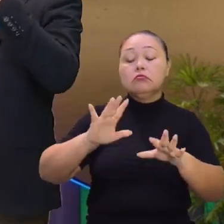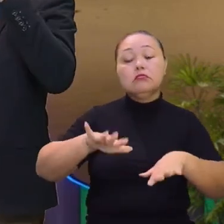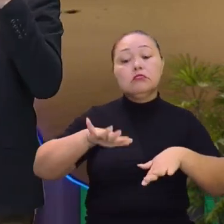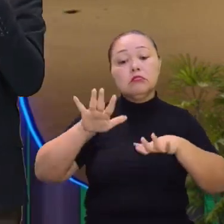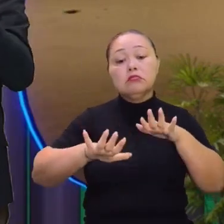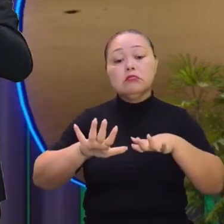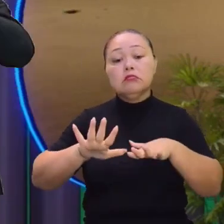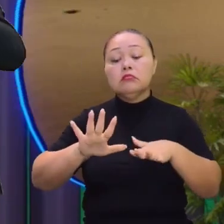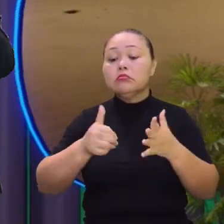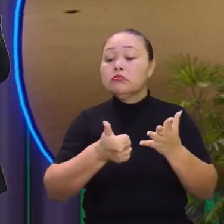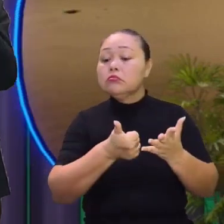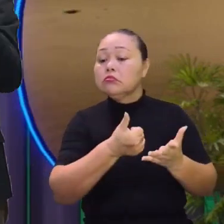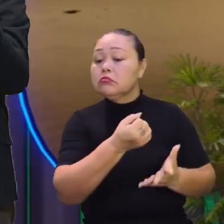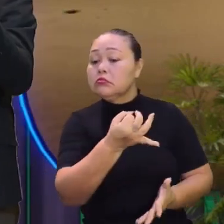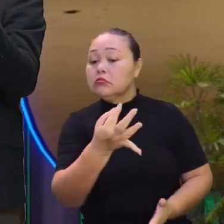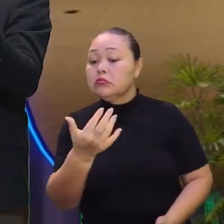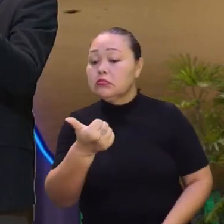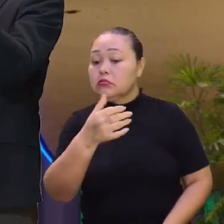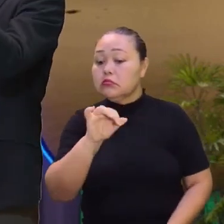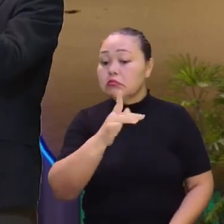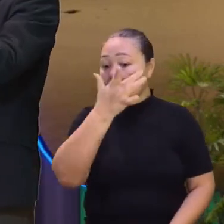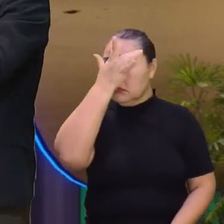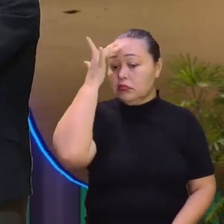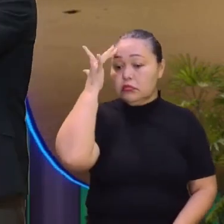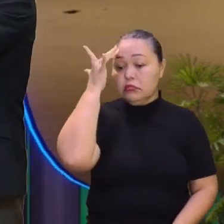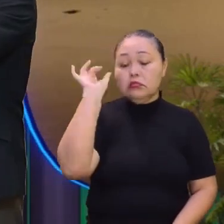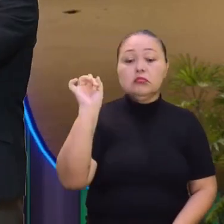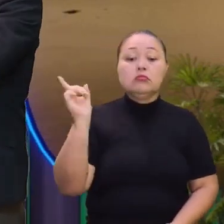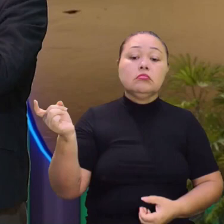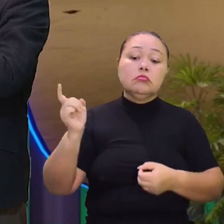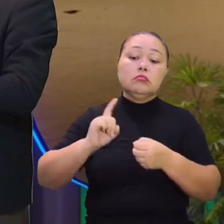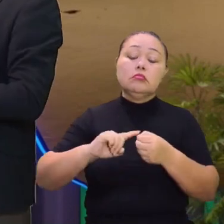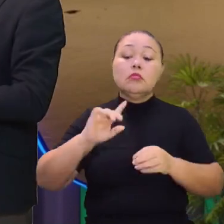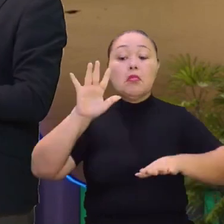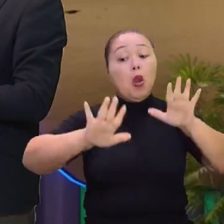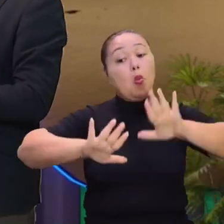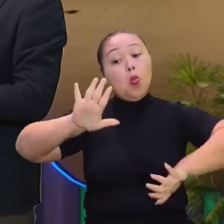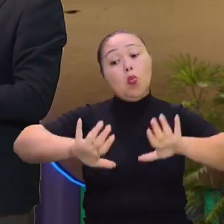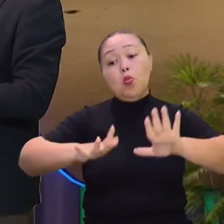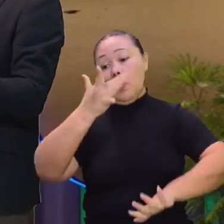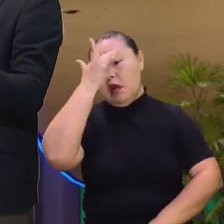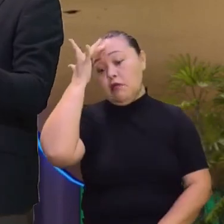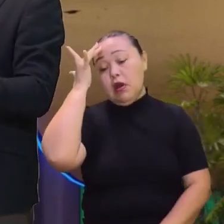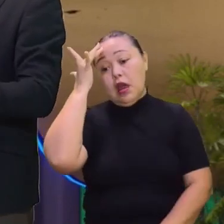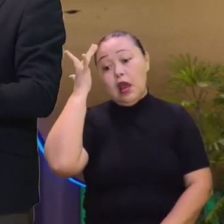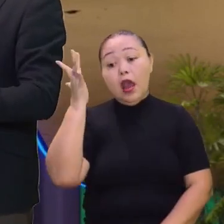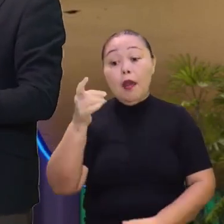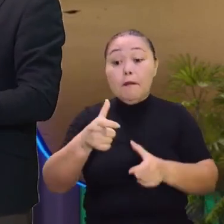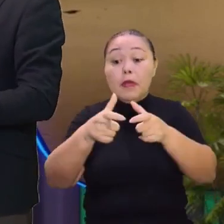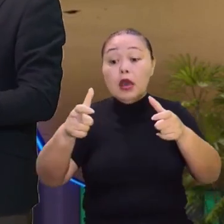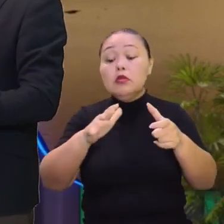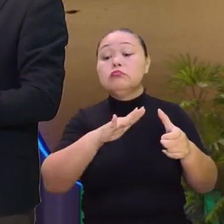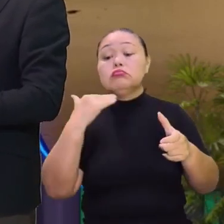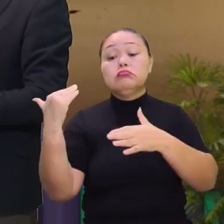daquelas dezenas, centenas de pessoas que foram, só voltou alguns. A maioria tinha realmente morrido.